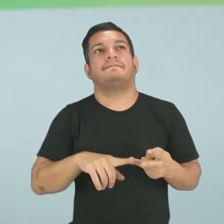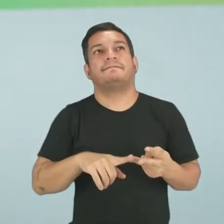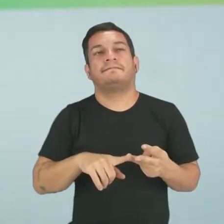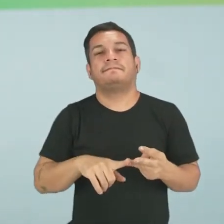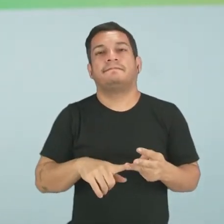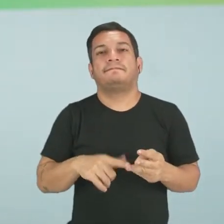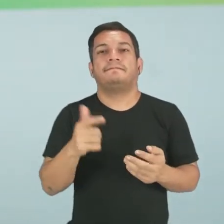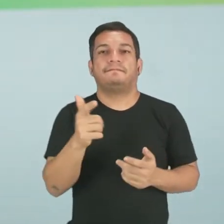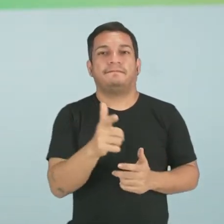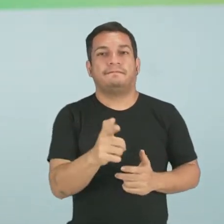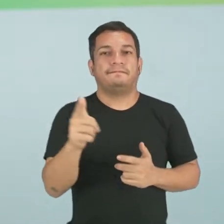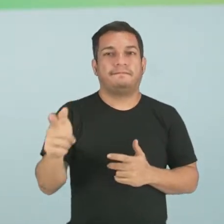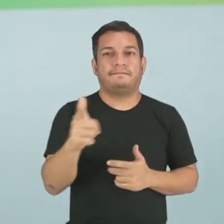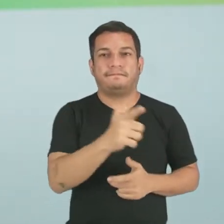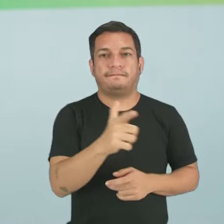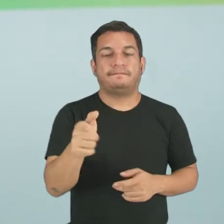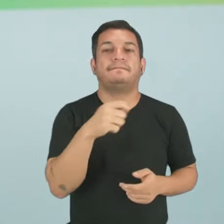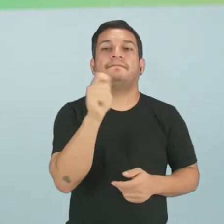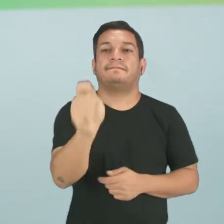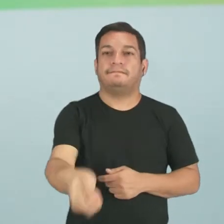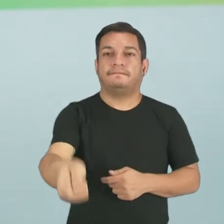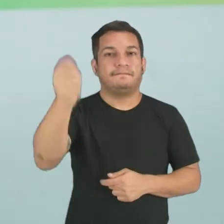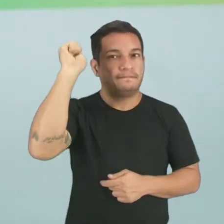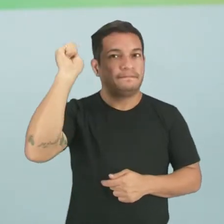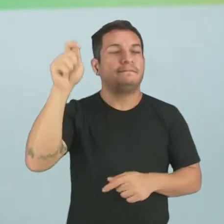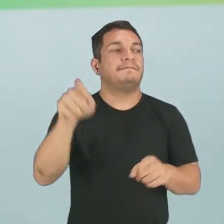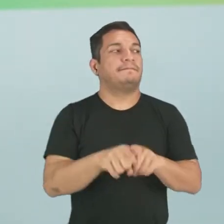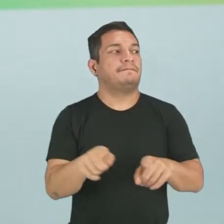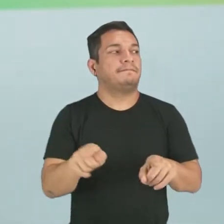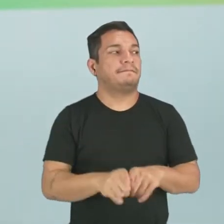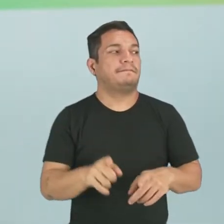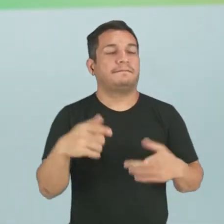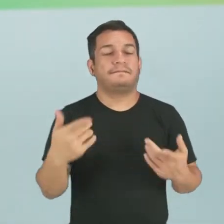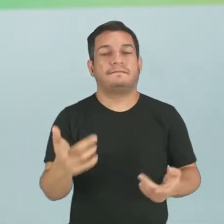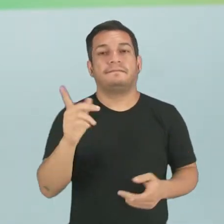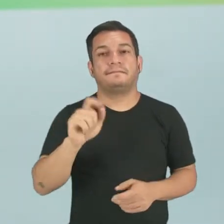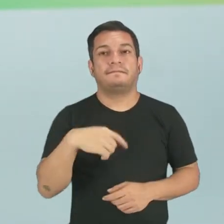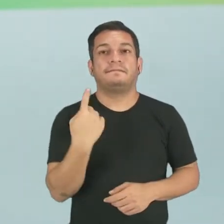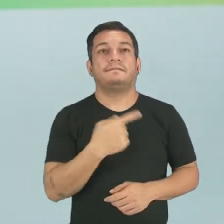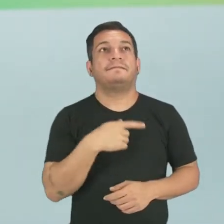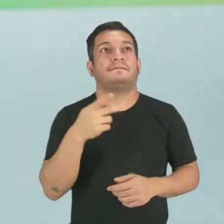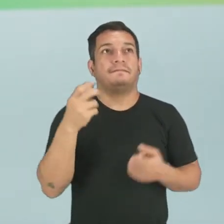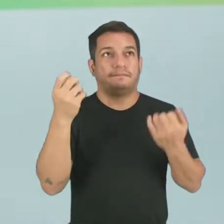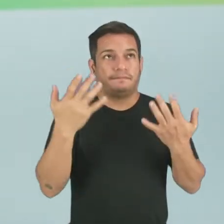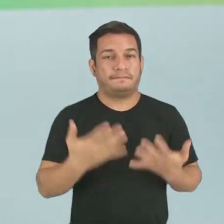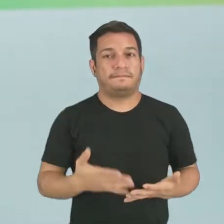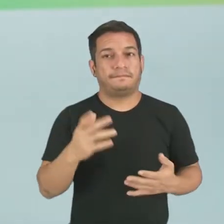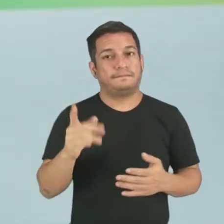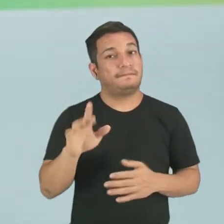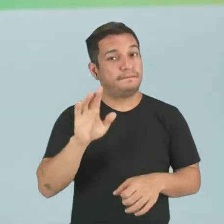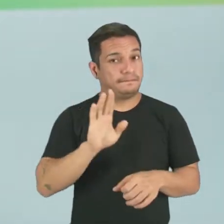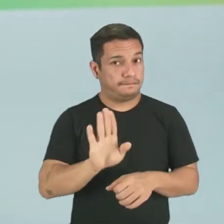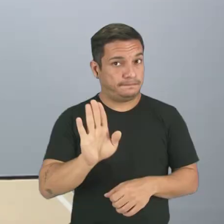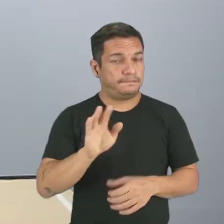tiro ao alvo e a pescaria. Mas nós vamos falar mais sobre isso daqui a